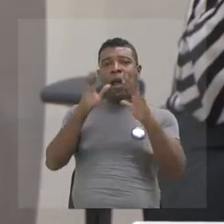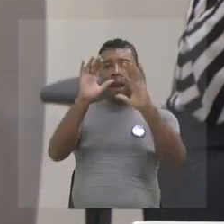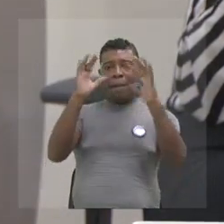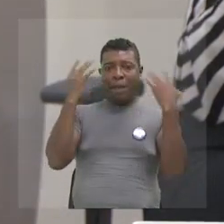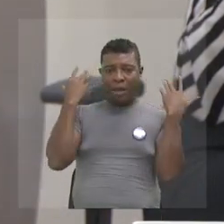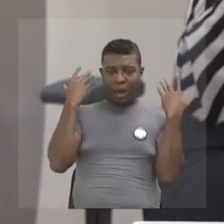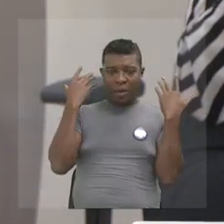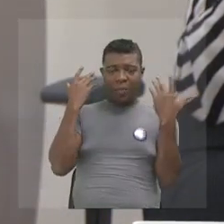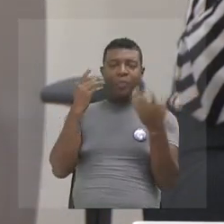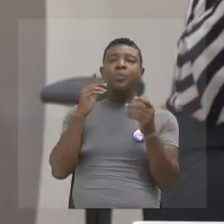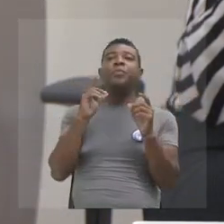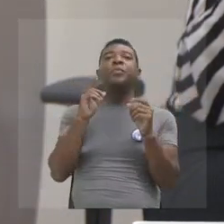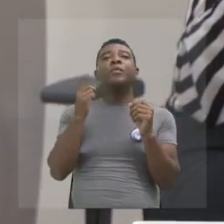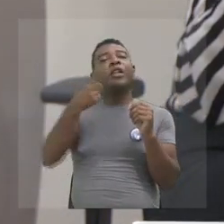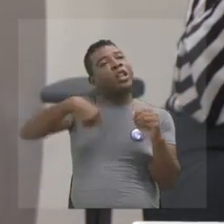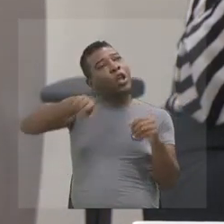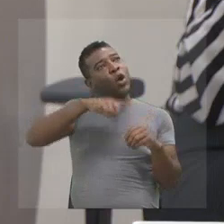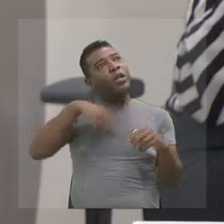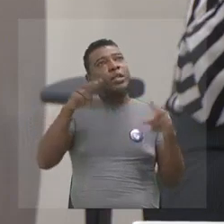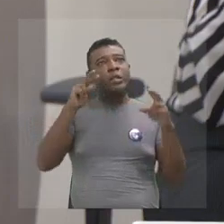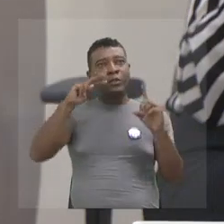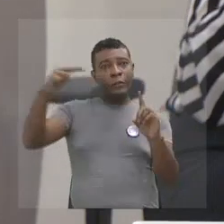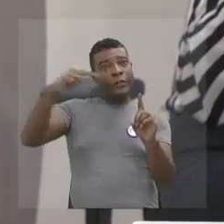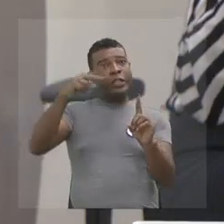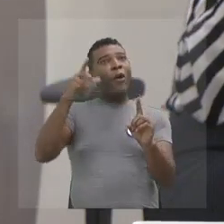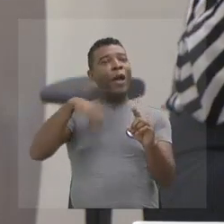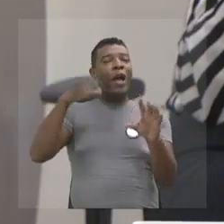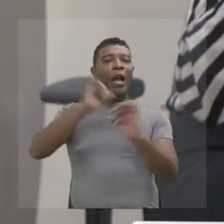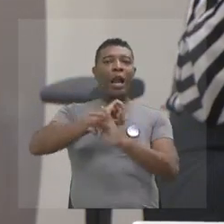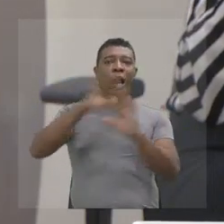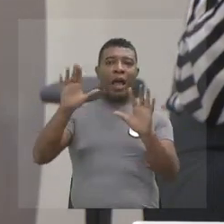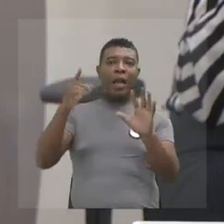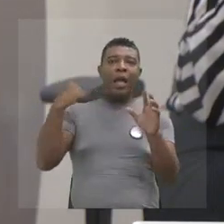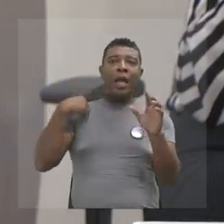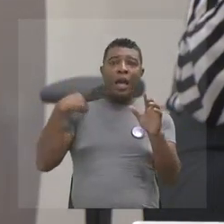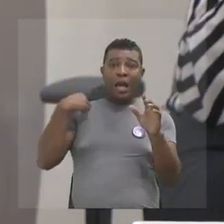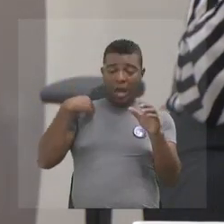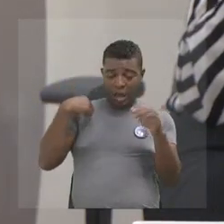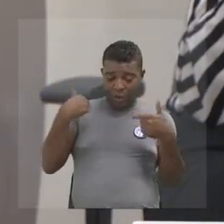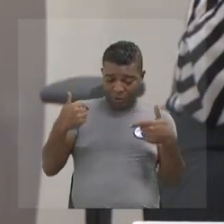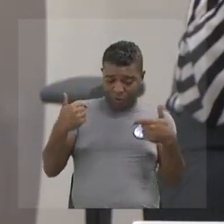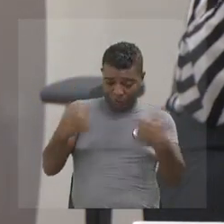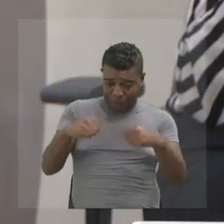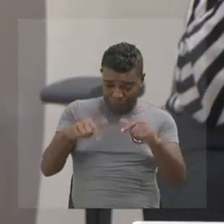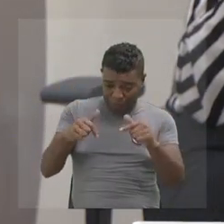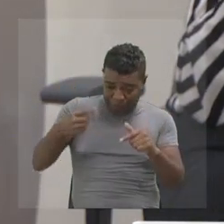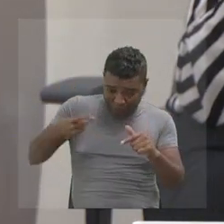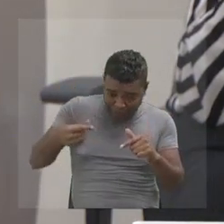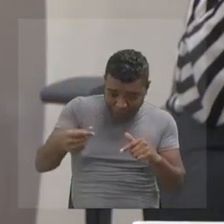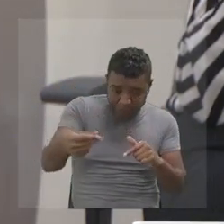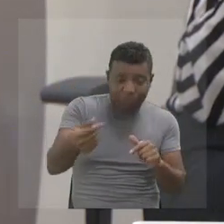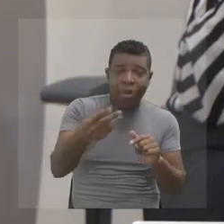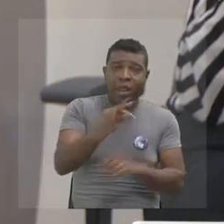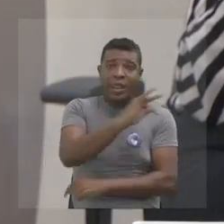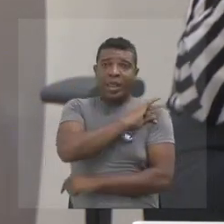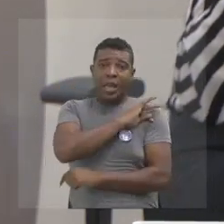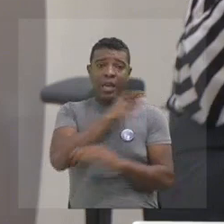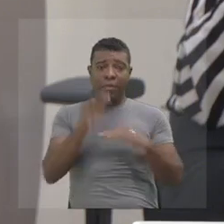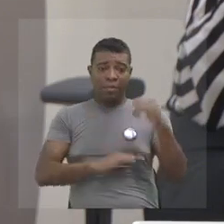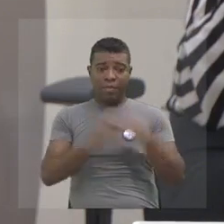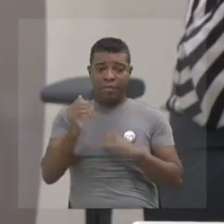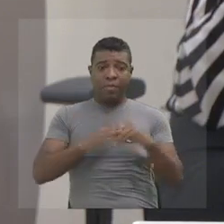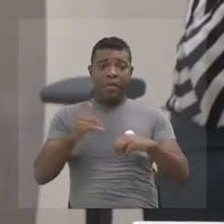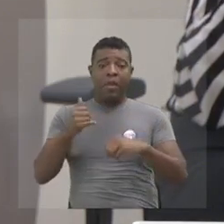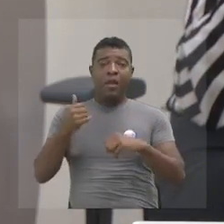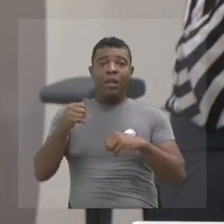deputada e eu especialmente né enquanto servidores de carreira uma técnica da área a gente observou ao longo do tempo